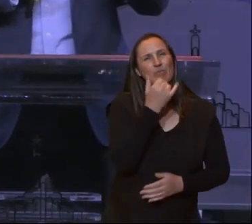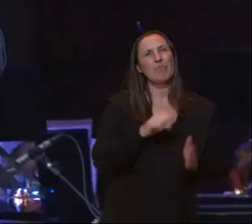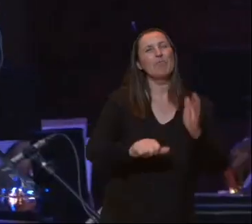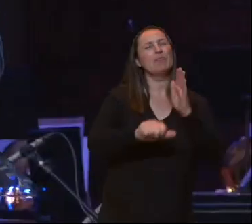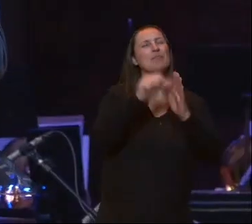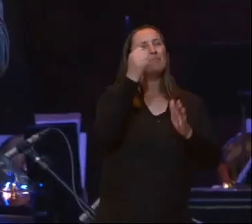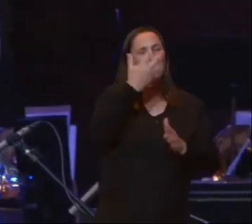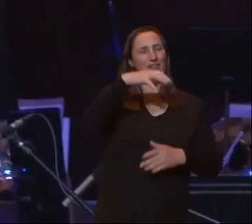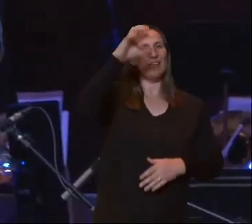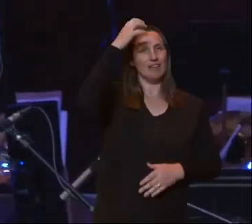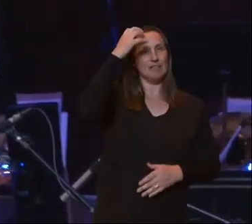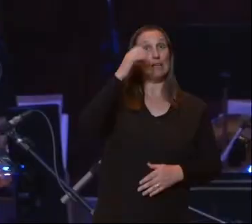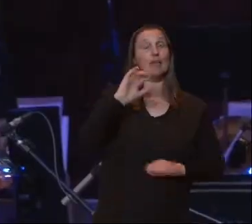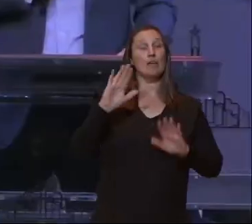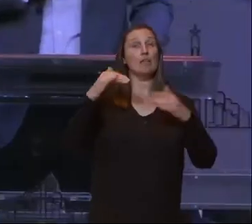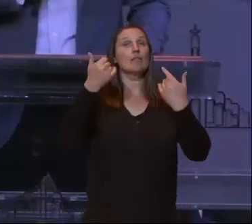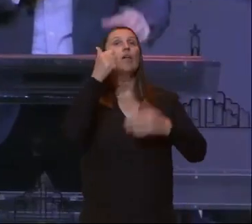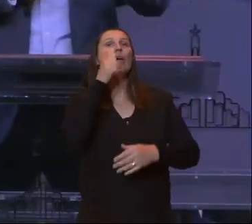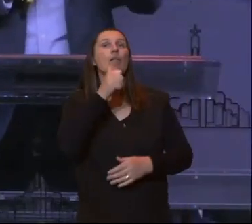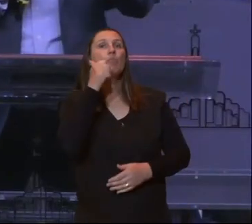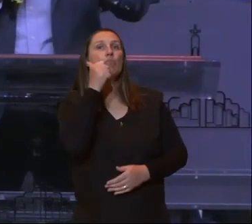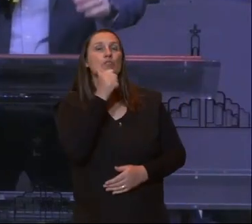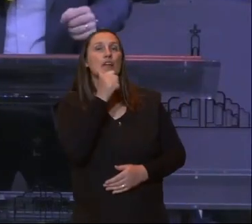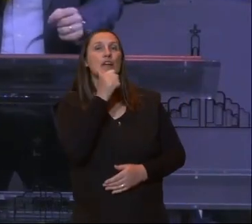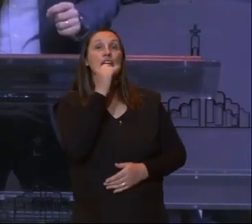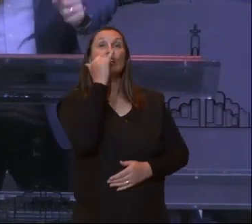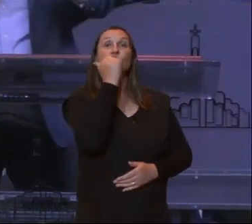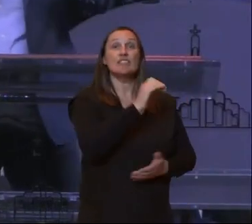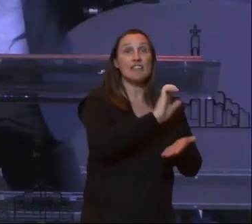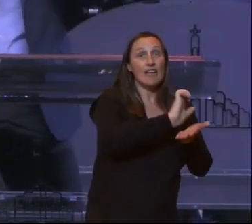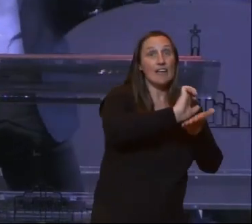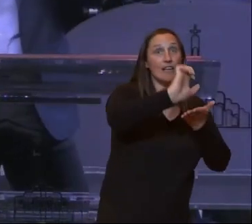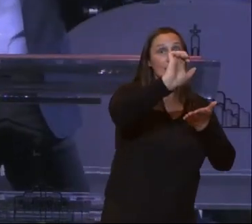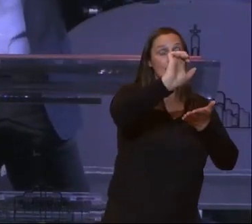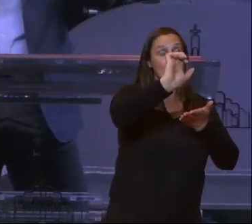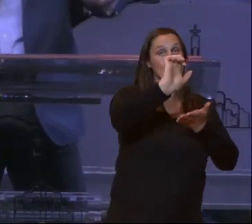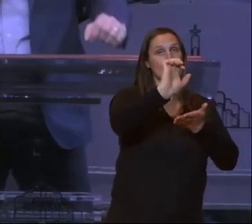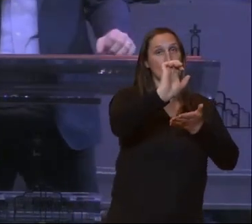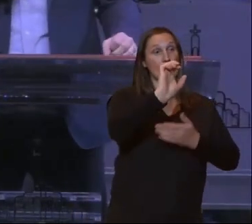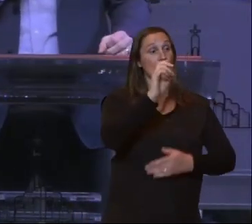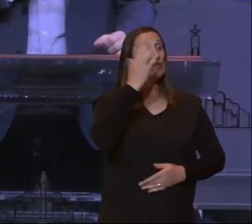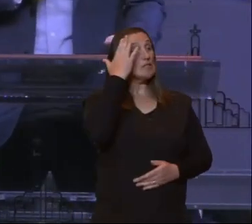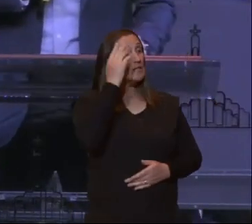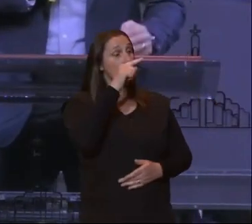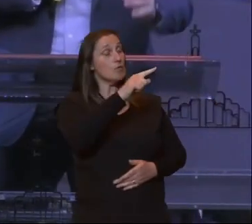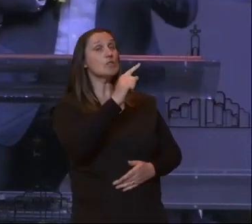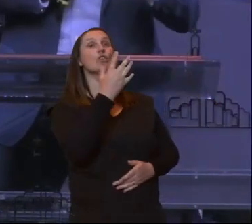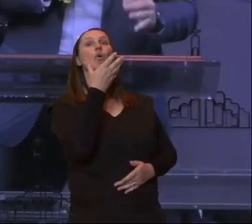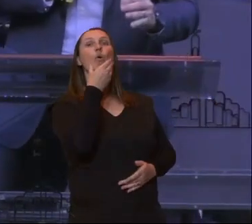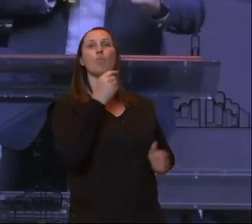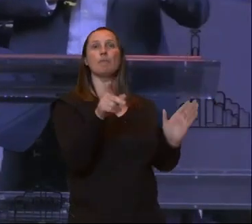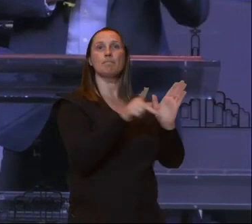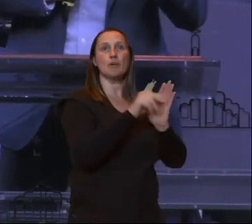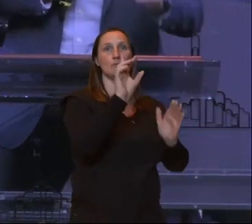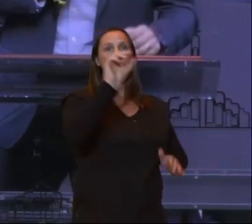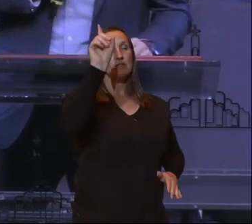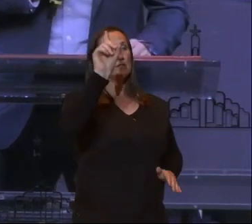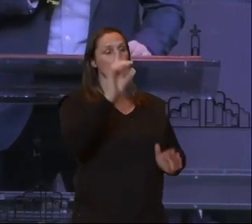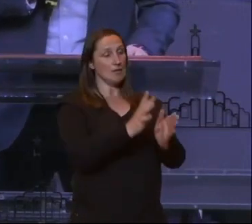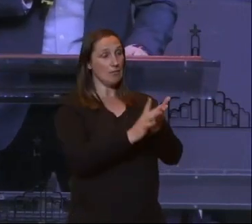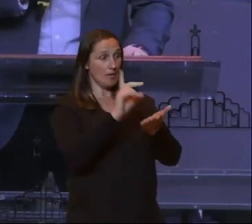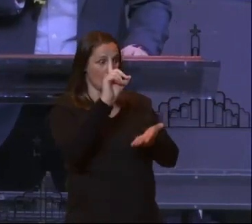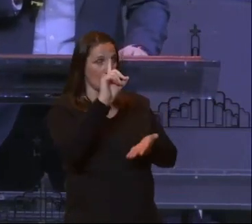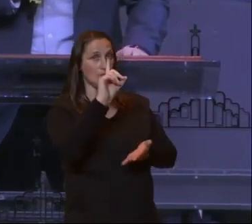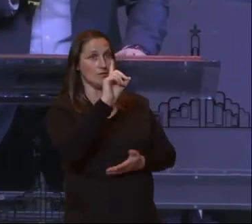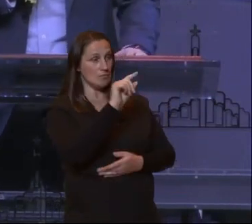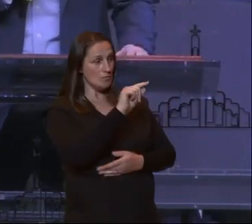a mulher disse a Elias: Agora sei que tu és um homem de Deus e que a palavra do Senhor